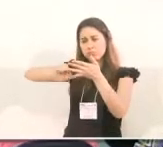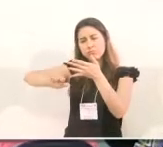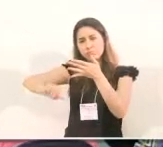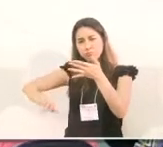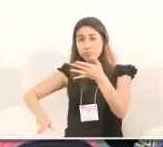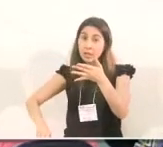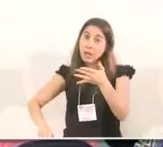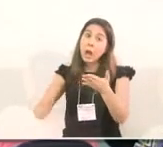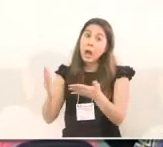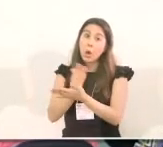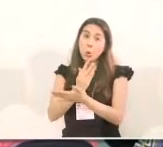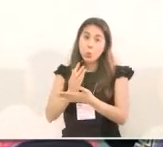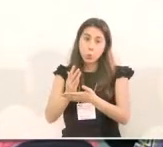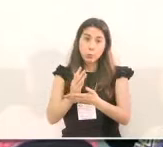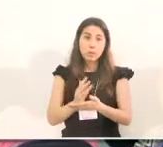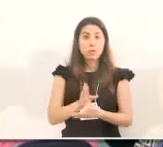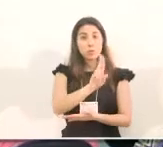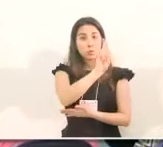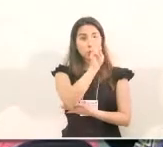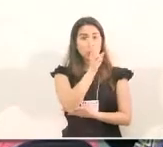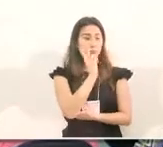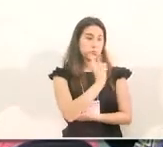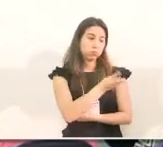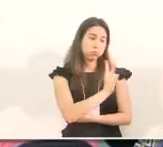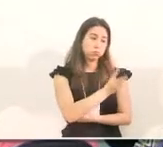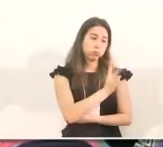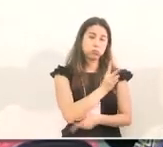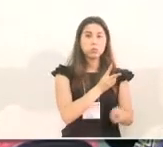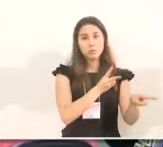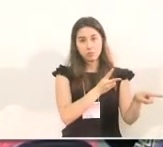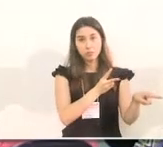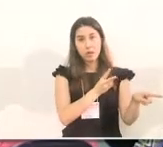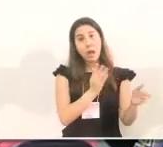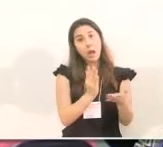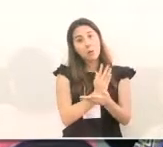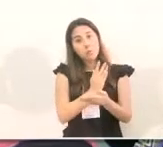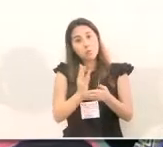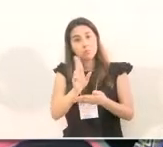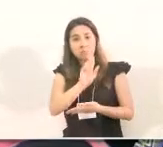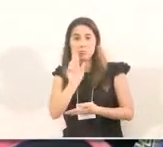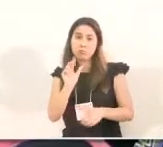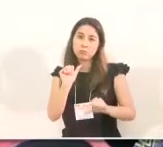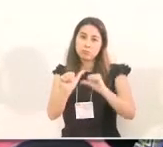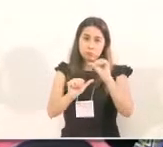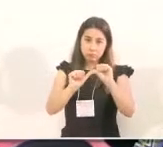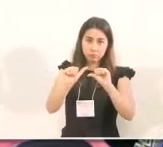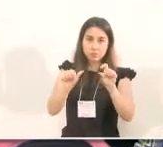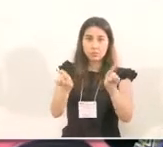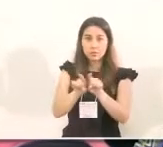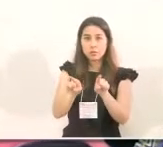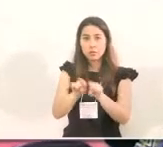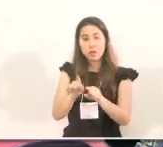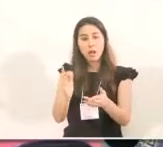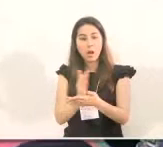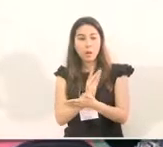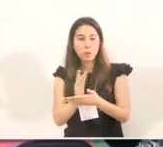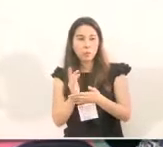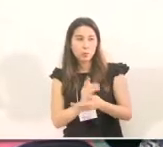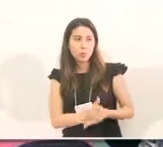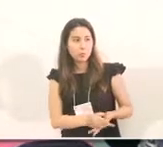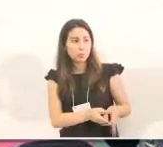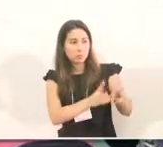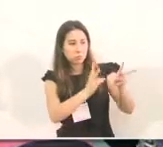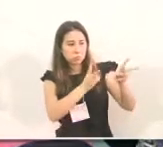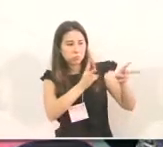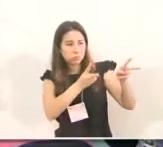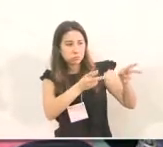das fazendas citada sair das demais receberam rio claro também a fazenda rio claro foi um grande é